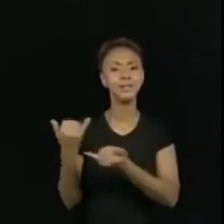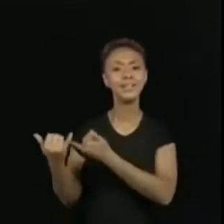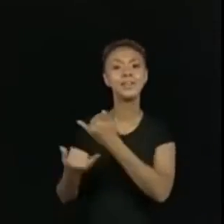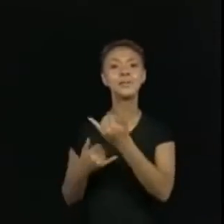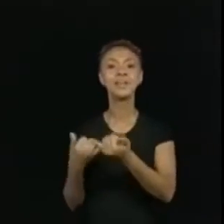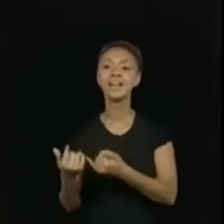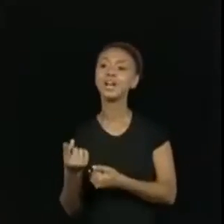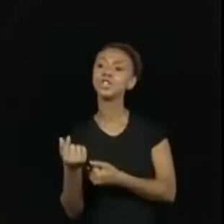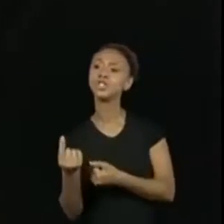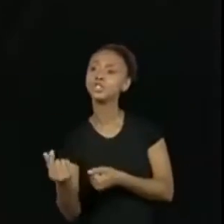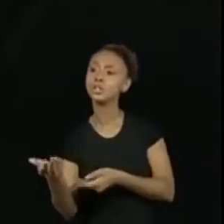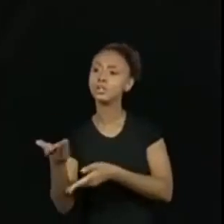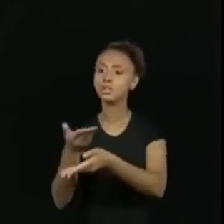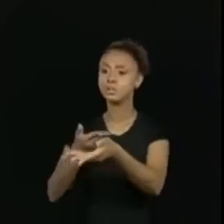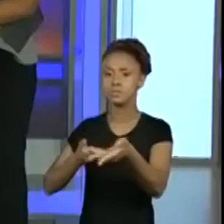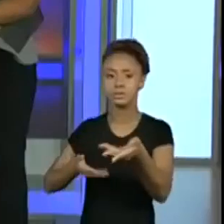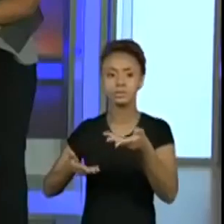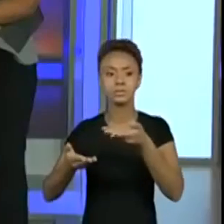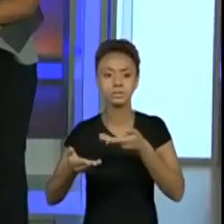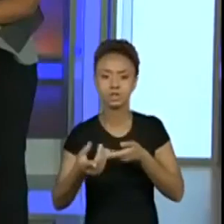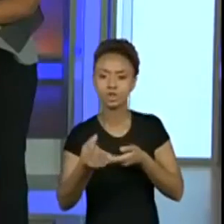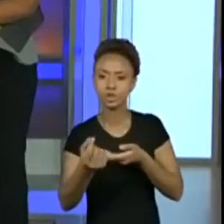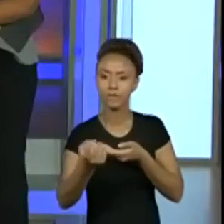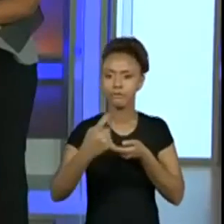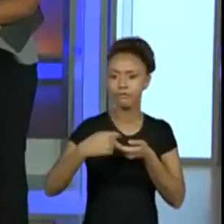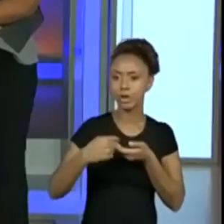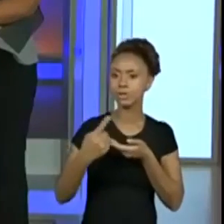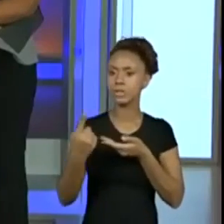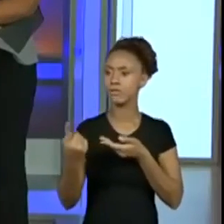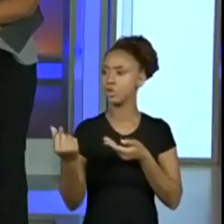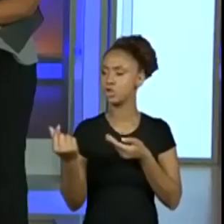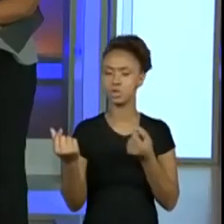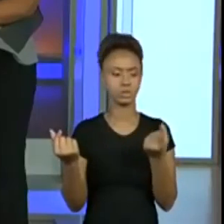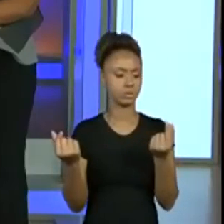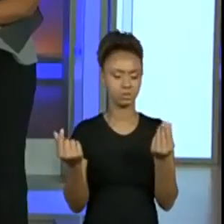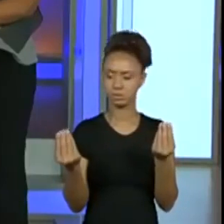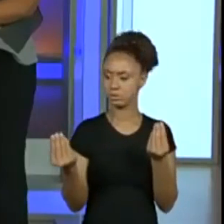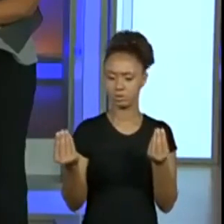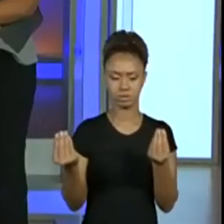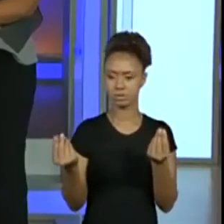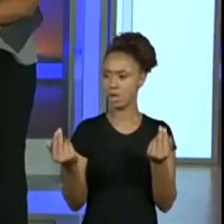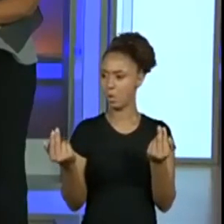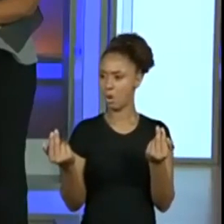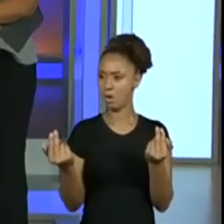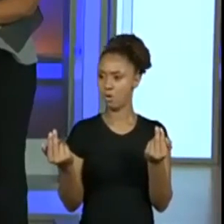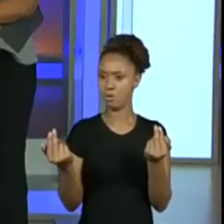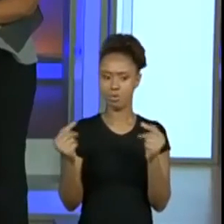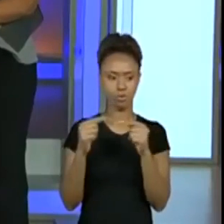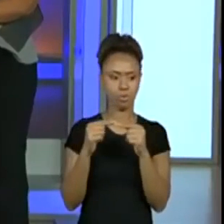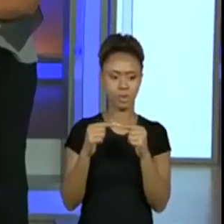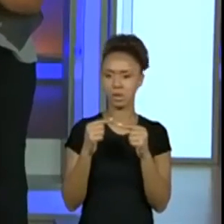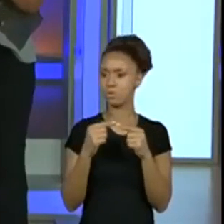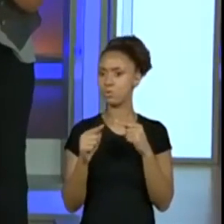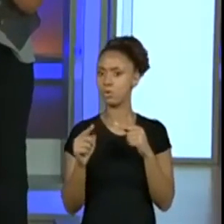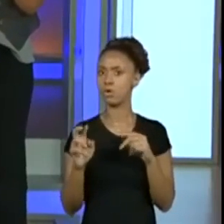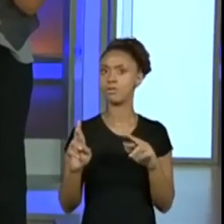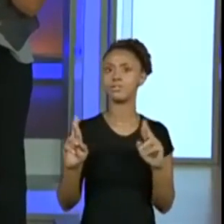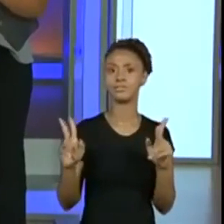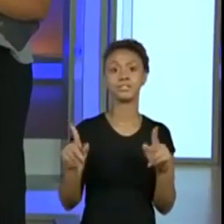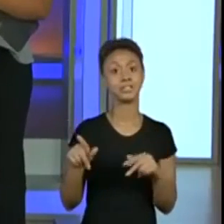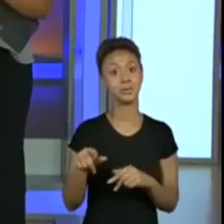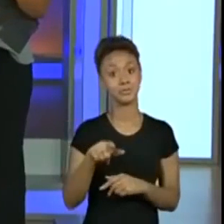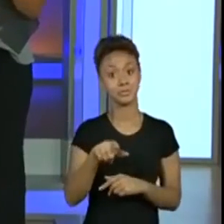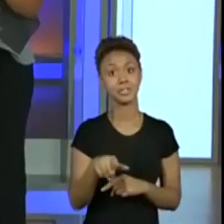essas trocas, essas equivalências. Será que os valores são equivalentes? Será que são diferentes? Tá bom? Então, pega